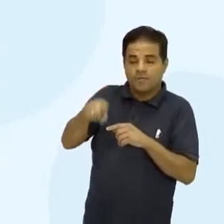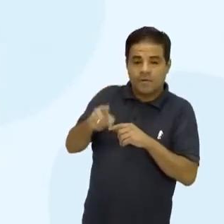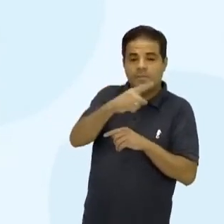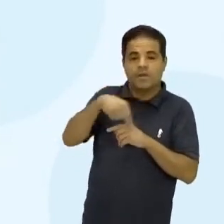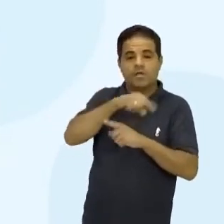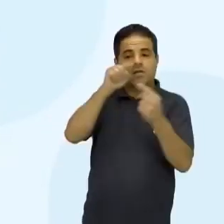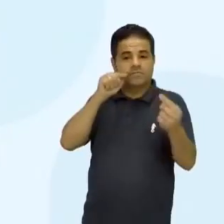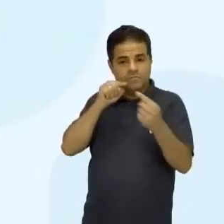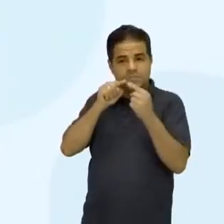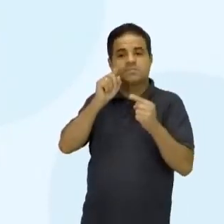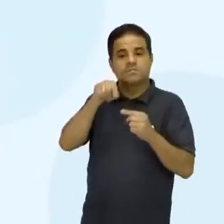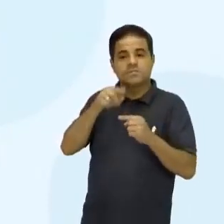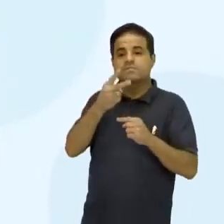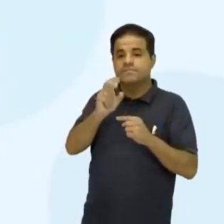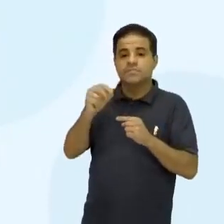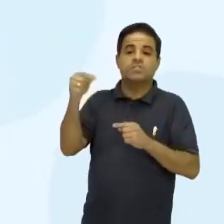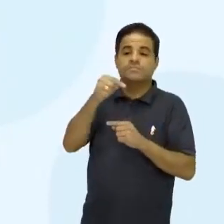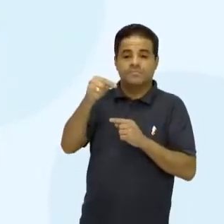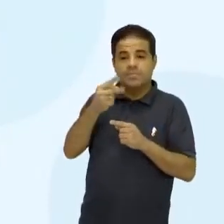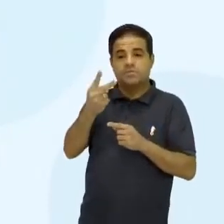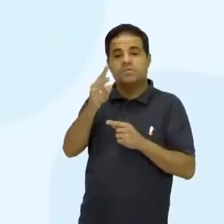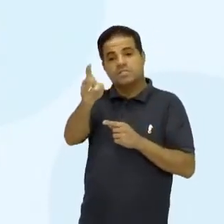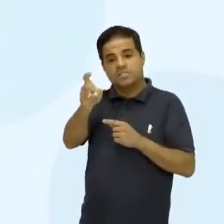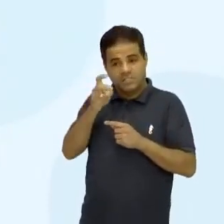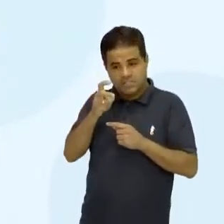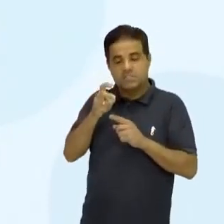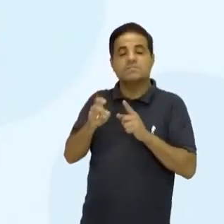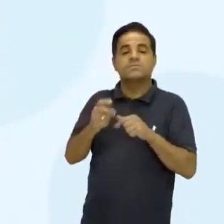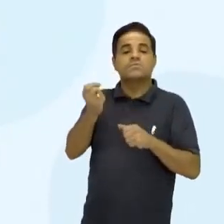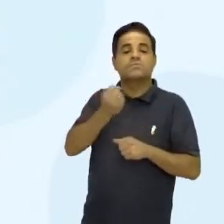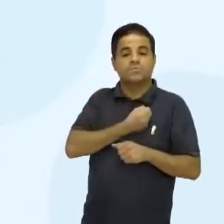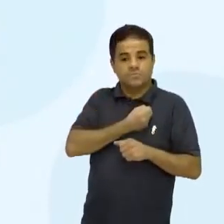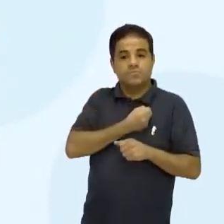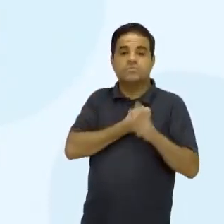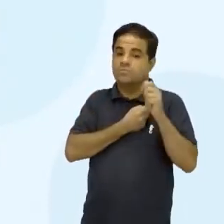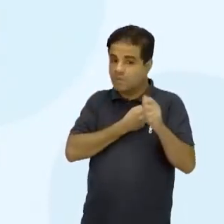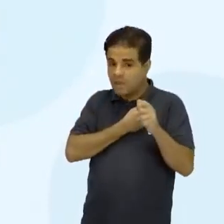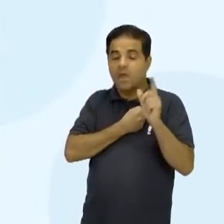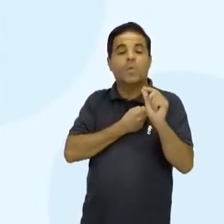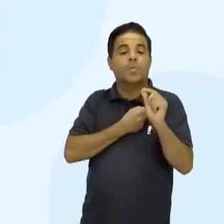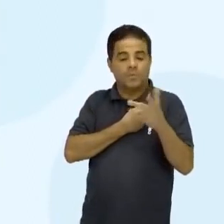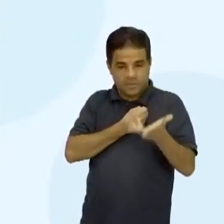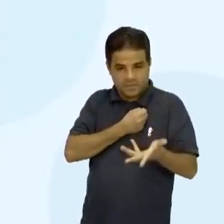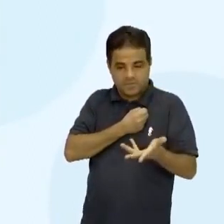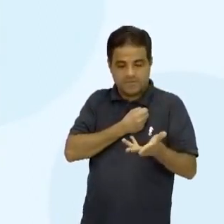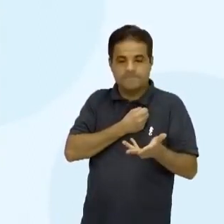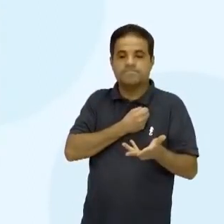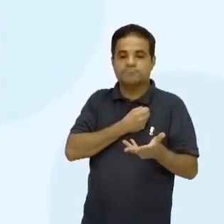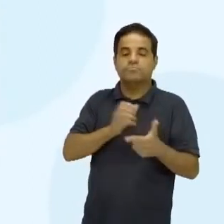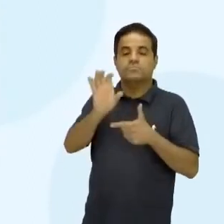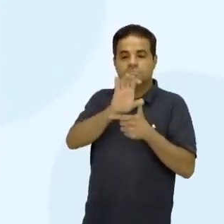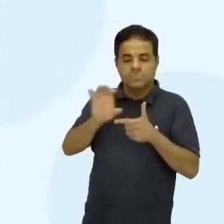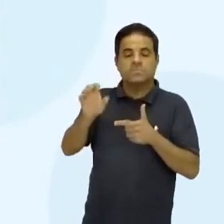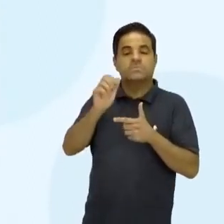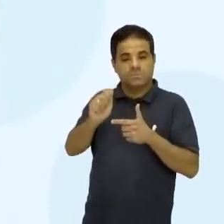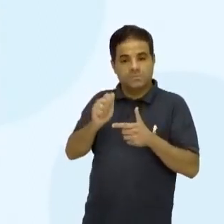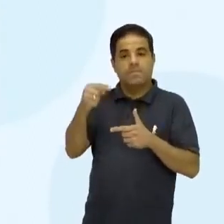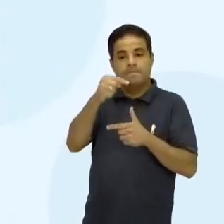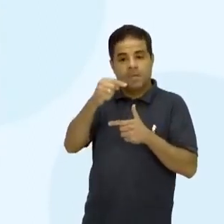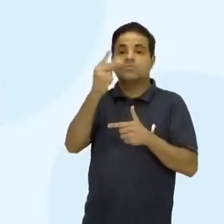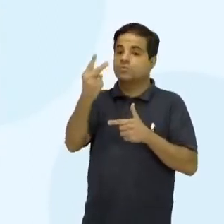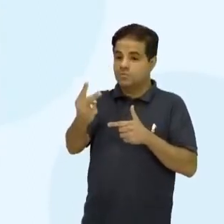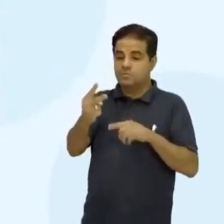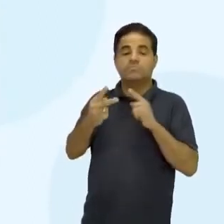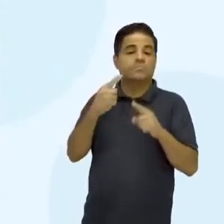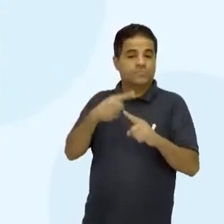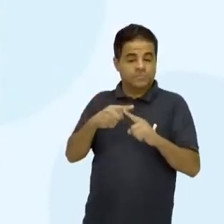nossa função, que é 20 menos 2x, o número do A vai ser quem? O coeficiente A vai ser o menos 2,